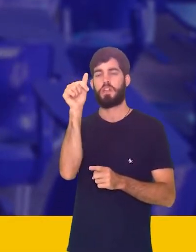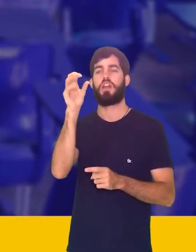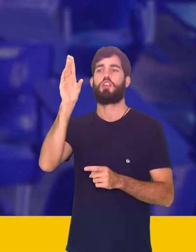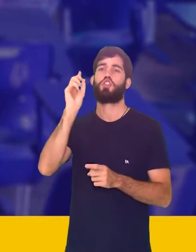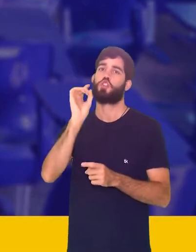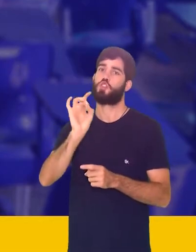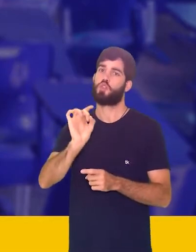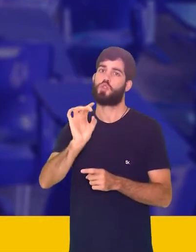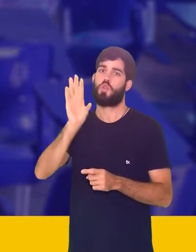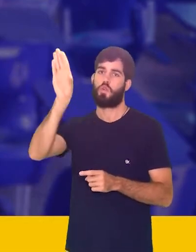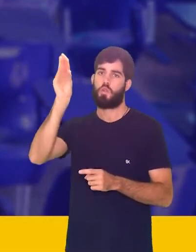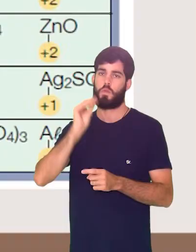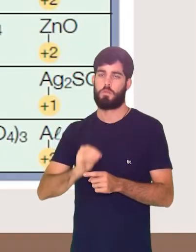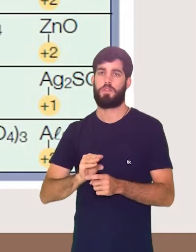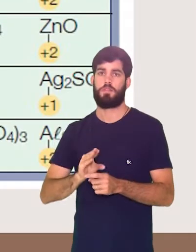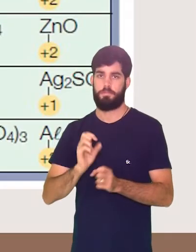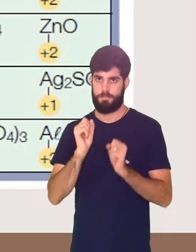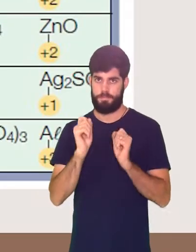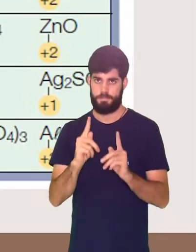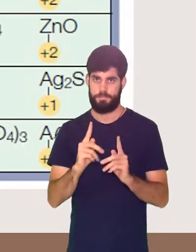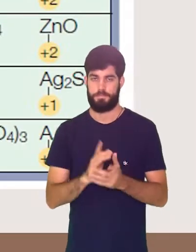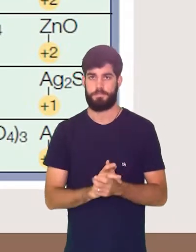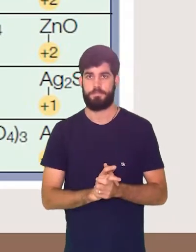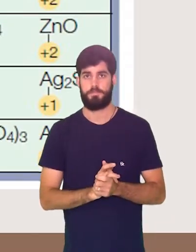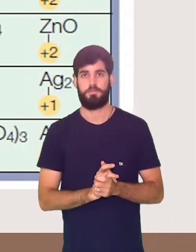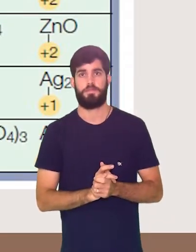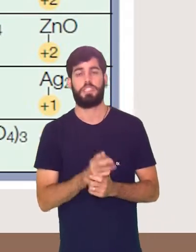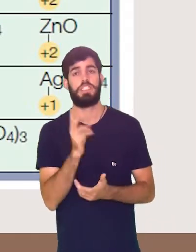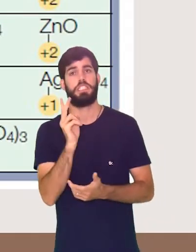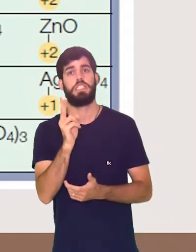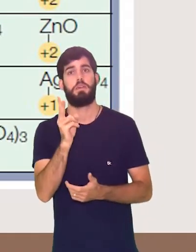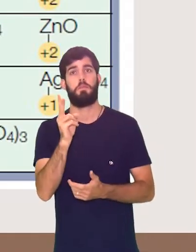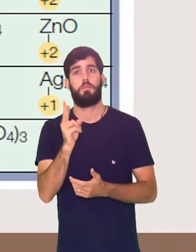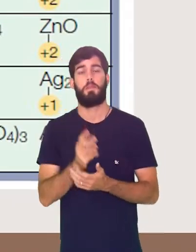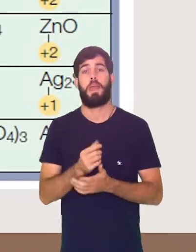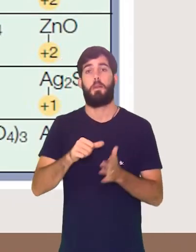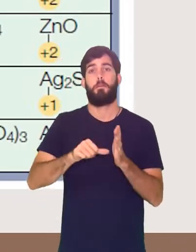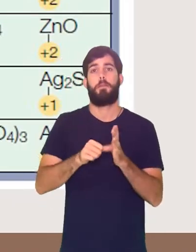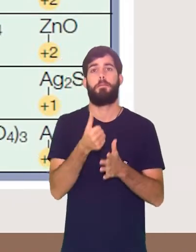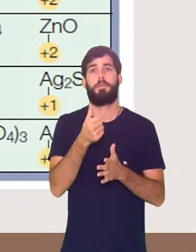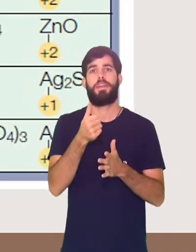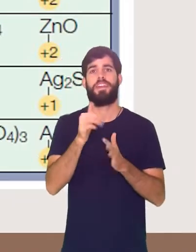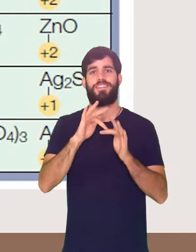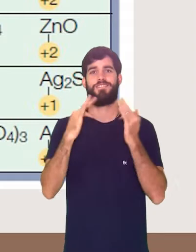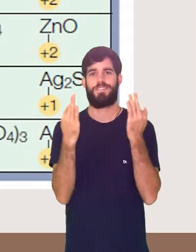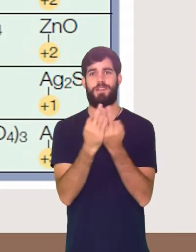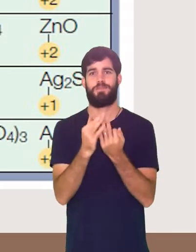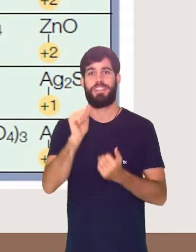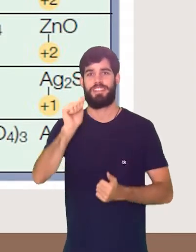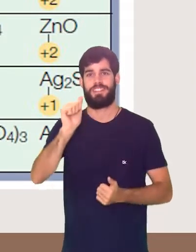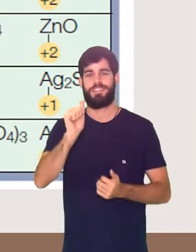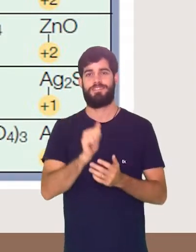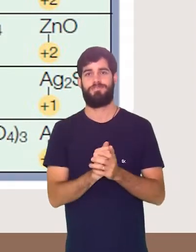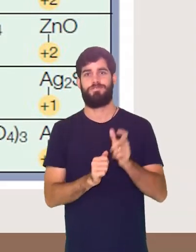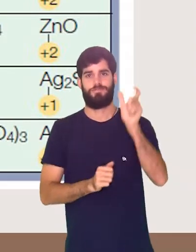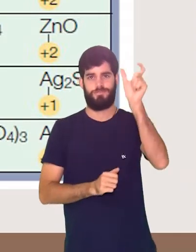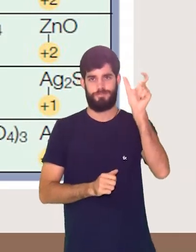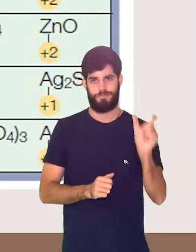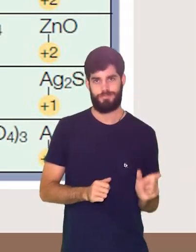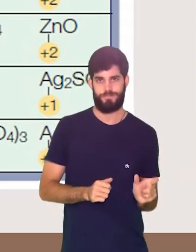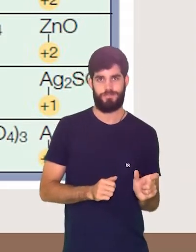carga. Muito bem. Os metais alcalinos, lítio, sódio,